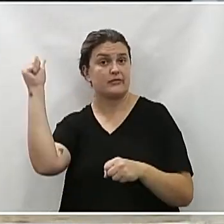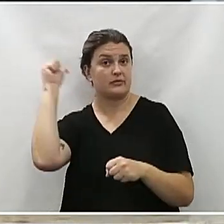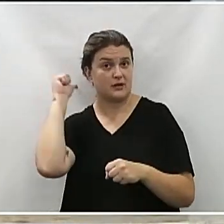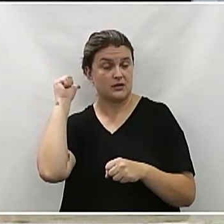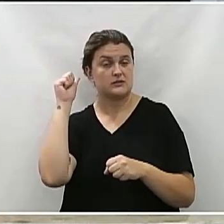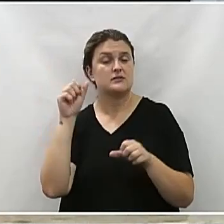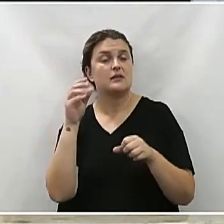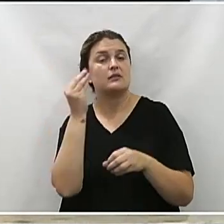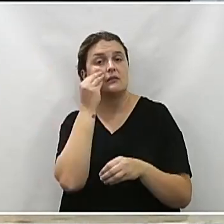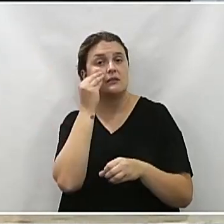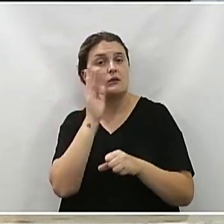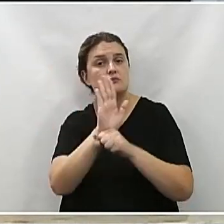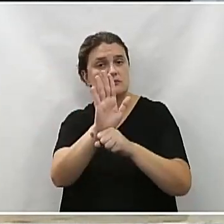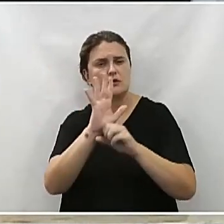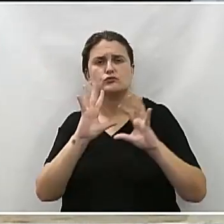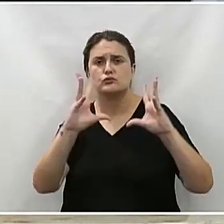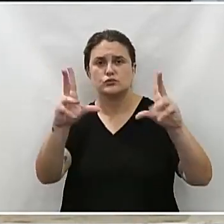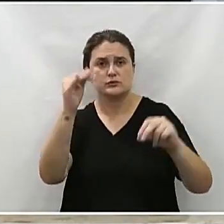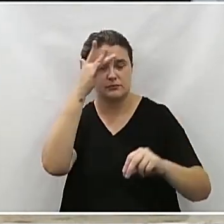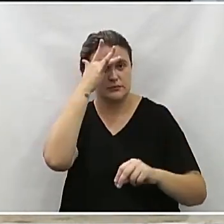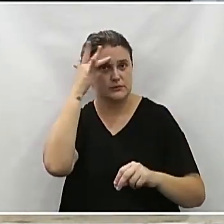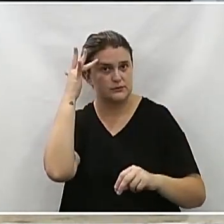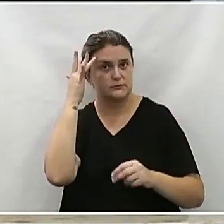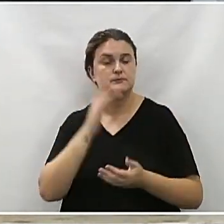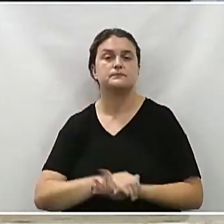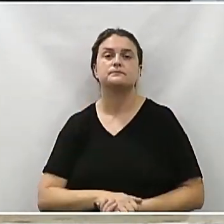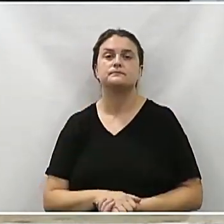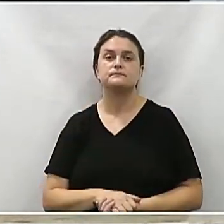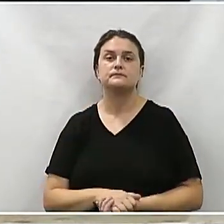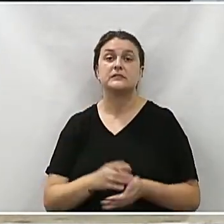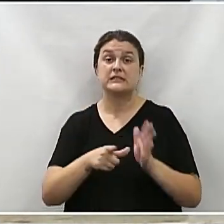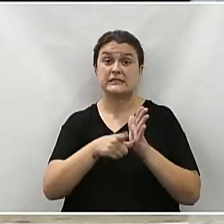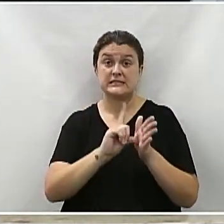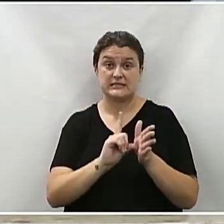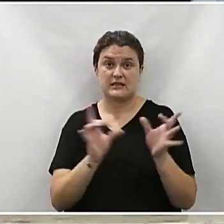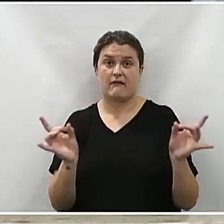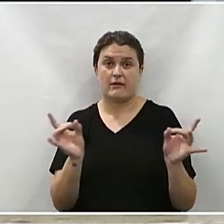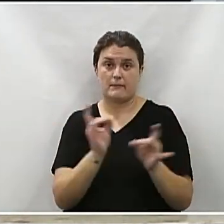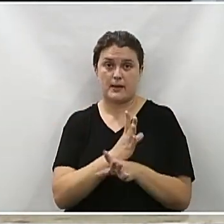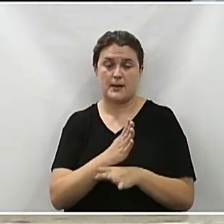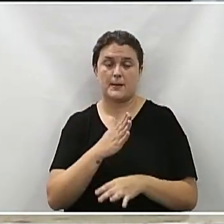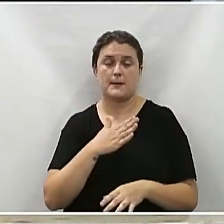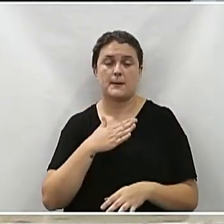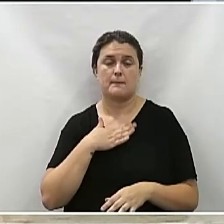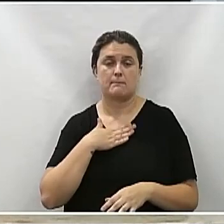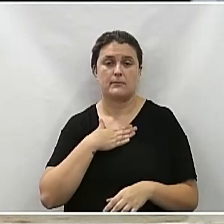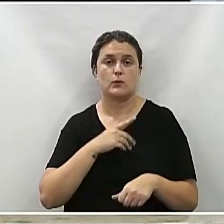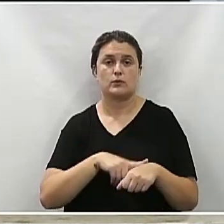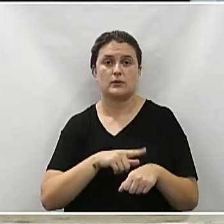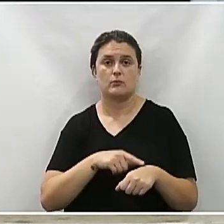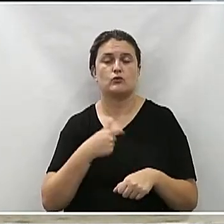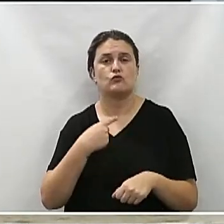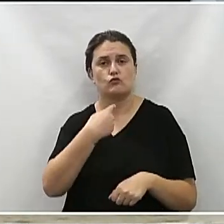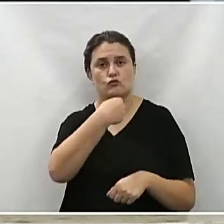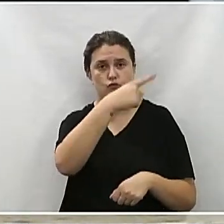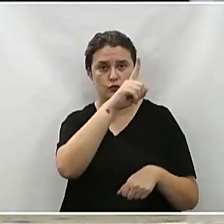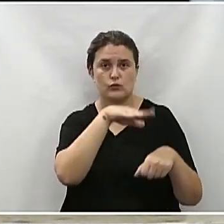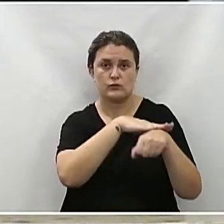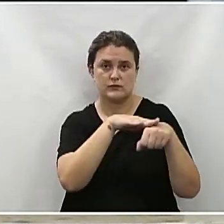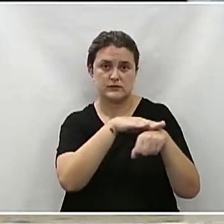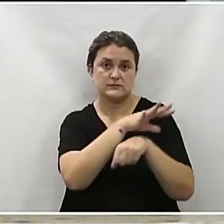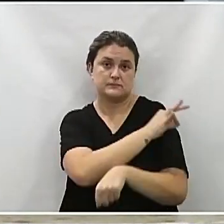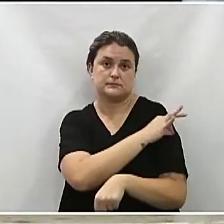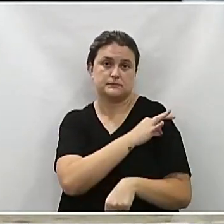problemas da nossa gente e também quero antes de finalizar minha fala dizer que eu estive no gabinete do